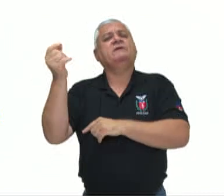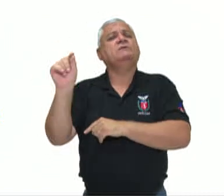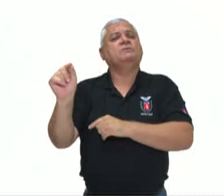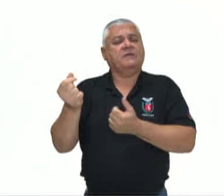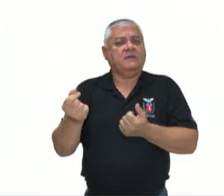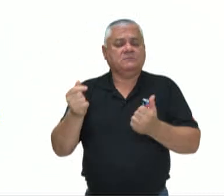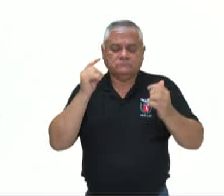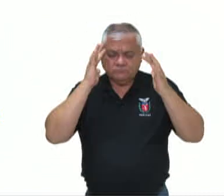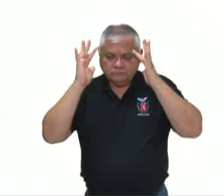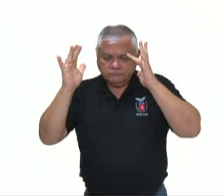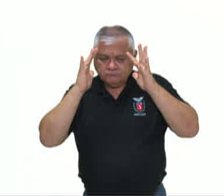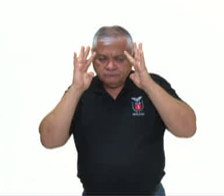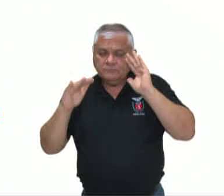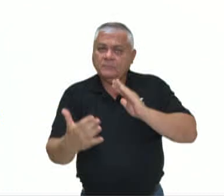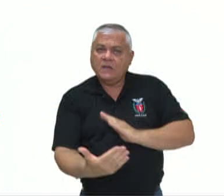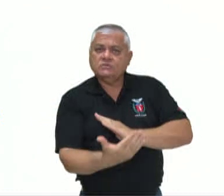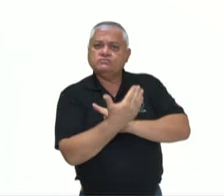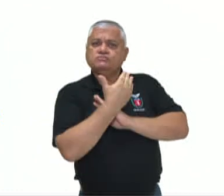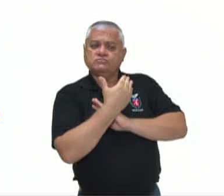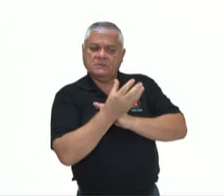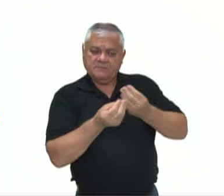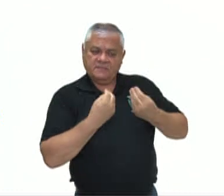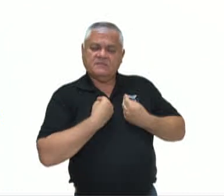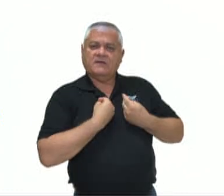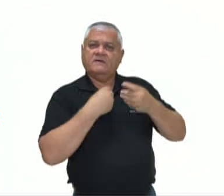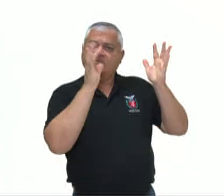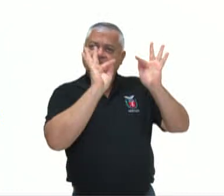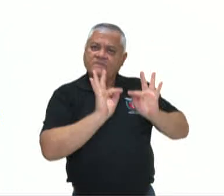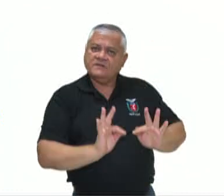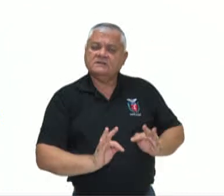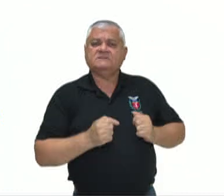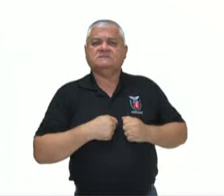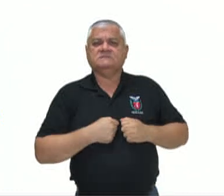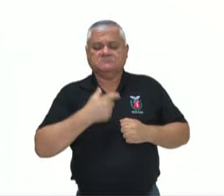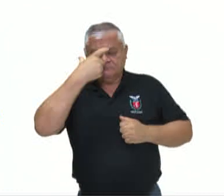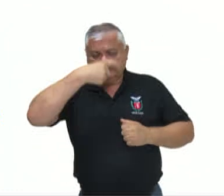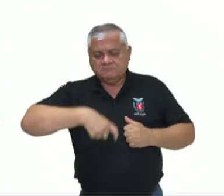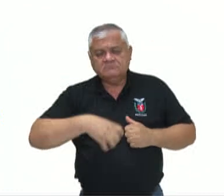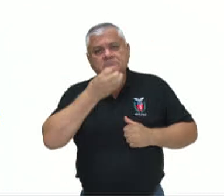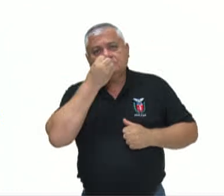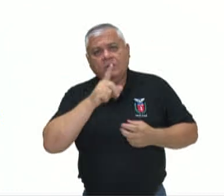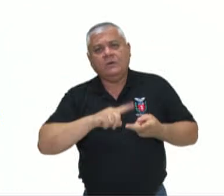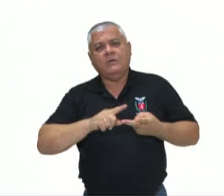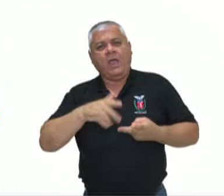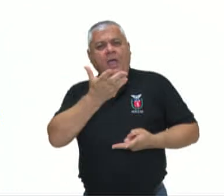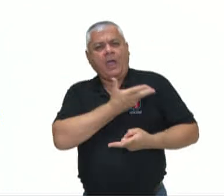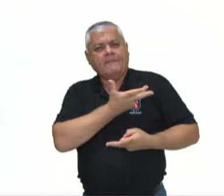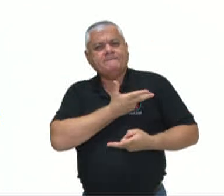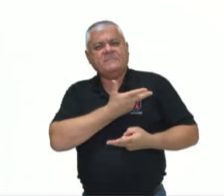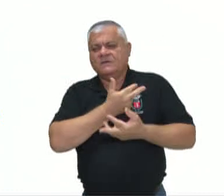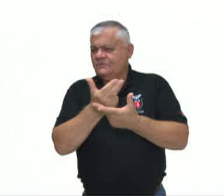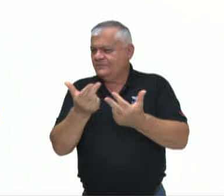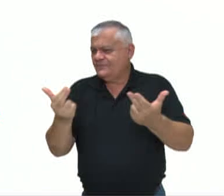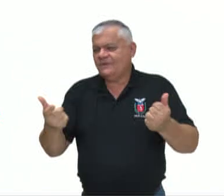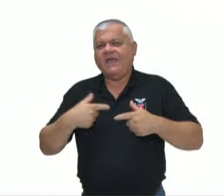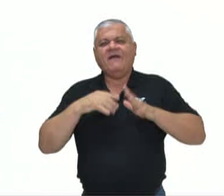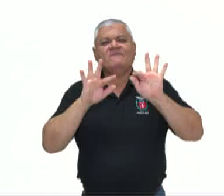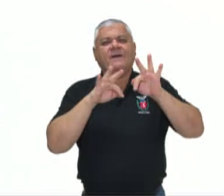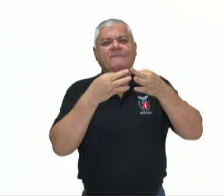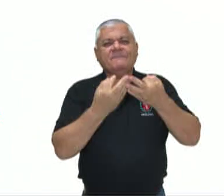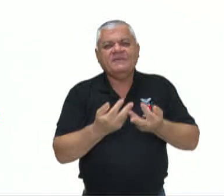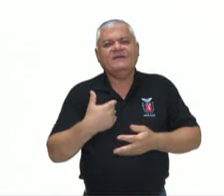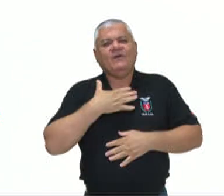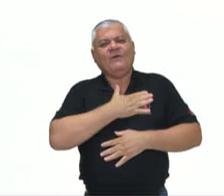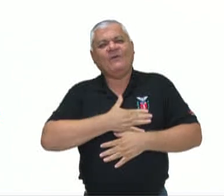e pode te ajudar a ter uma vida feliz. Ser uma pessoa boa, ter amigos, família, fazer aquilo que